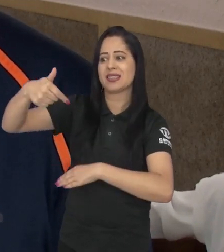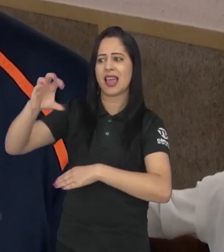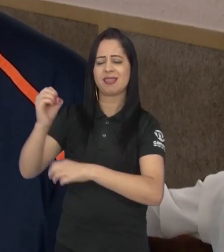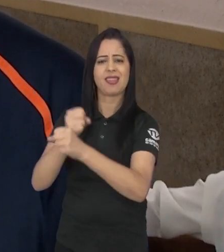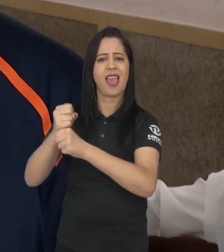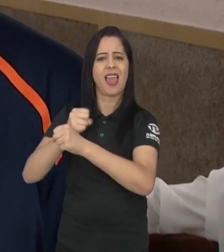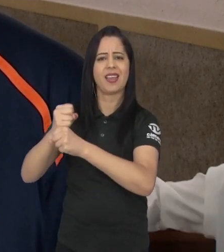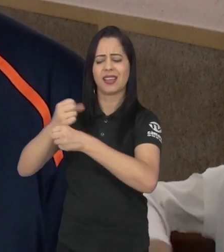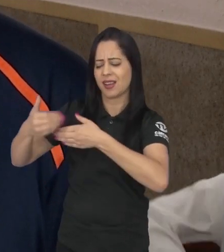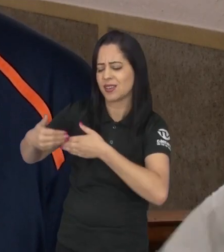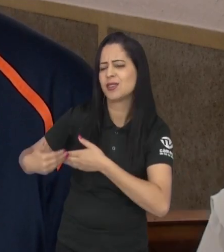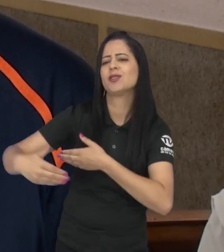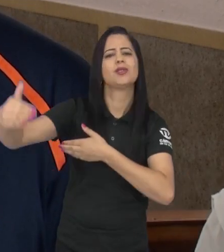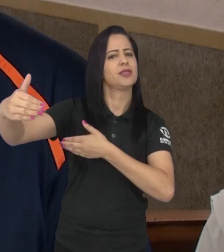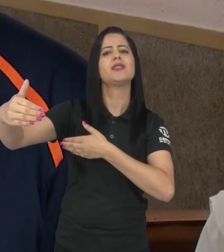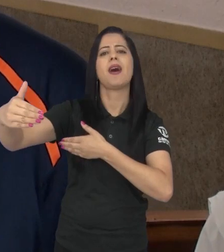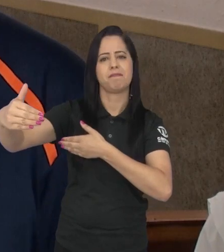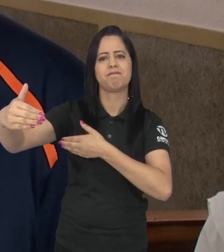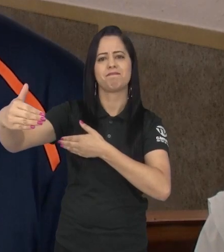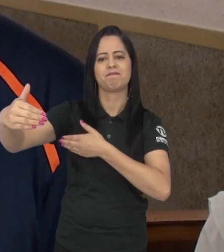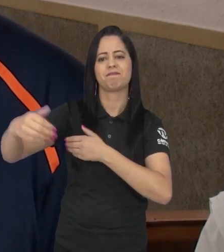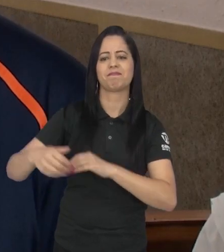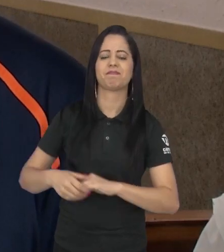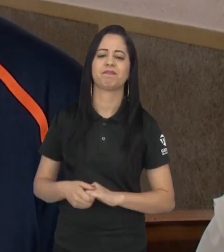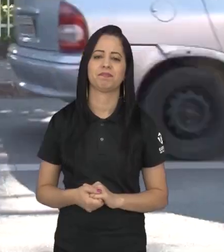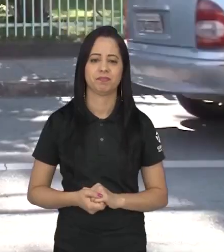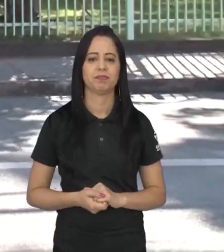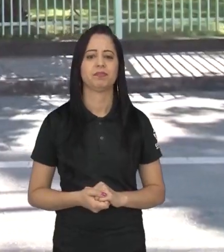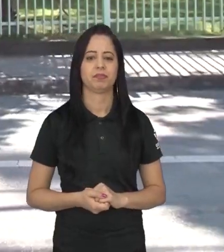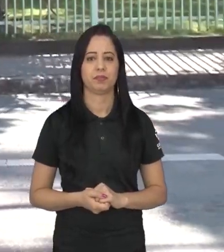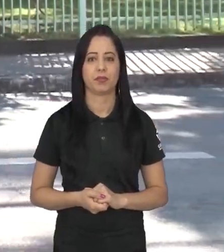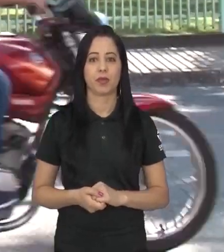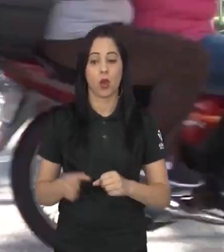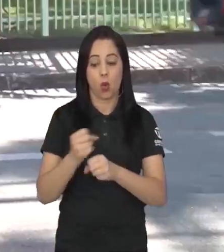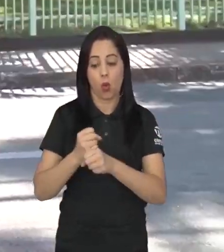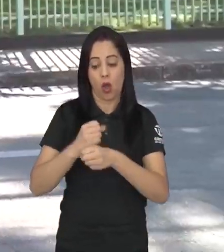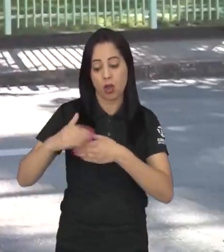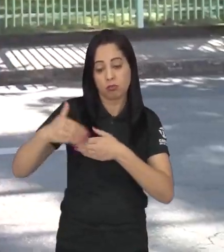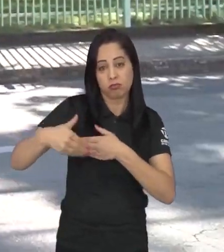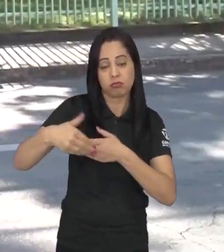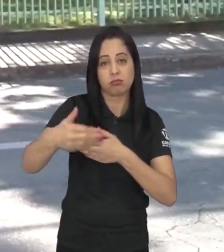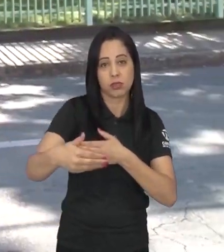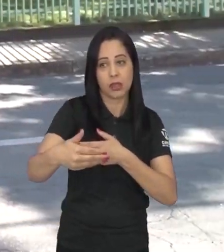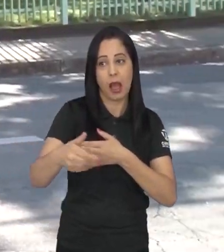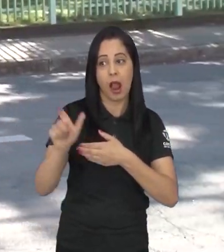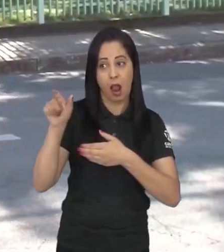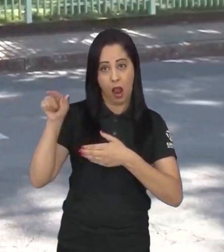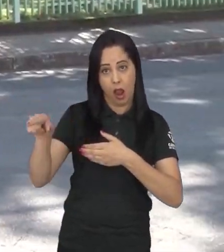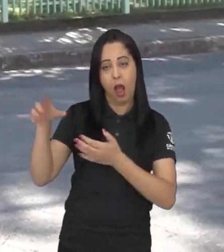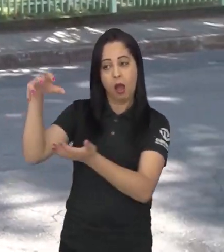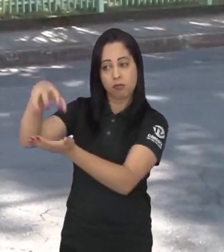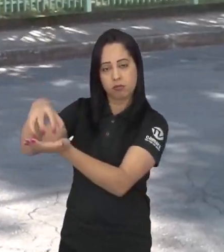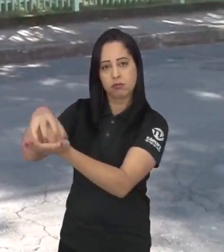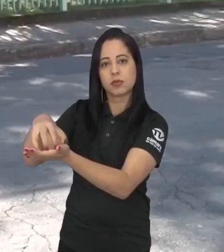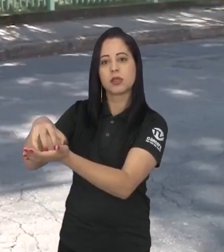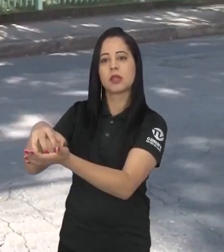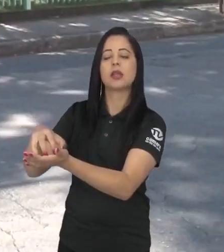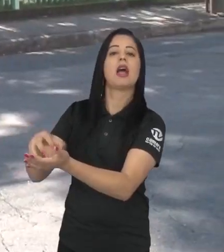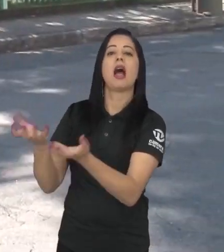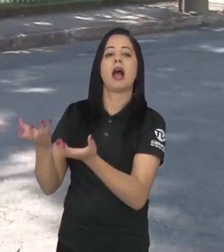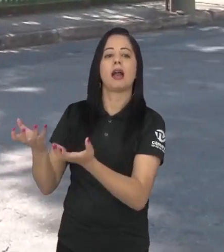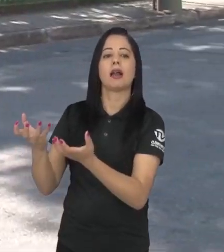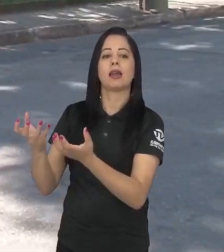aí servindo a cidade de São José dos Campos, que é muito bem representada. Para os próximos anos, o hospital espera aumentar o número